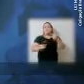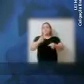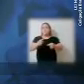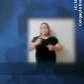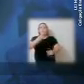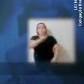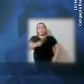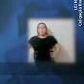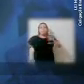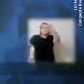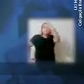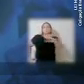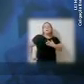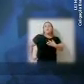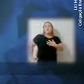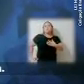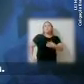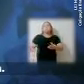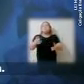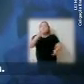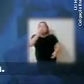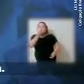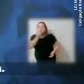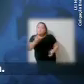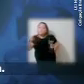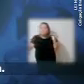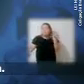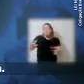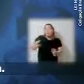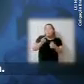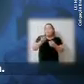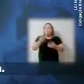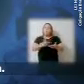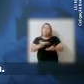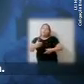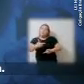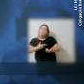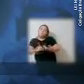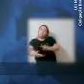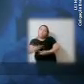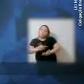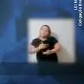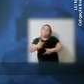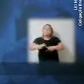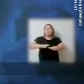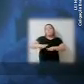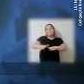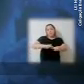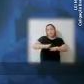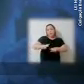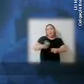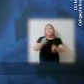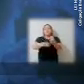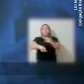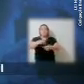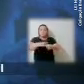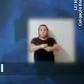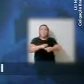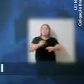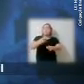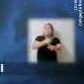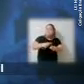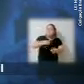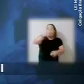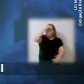políticos E vai montar um governo sério Trabalhar com técnicos e pessoas de bem Para a economia Bolsonaro foi